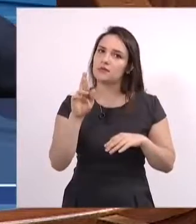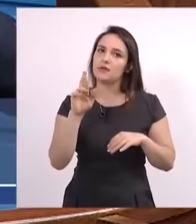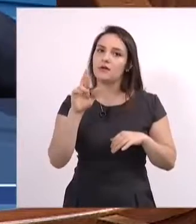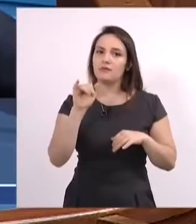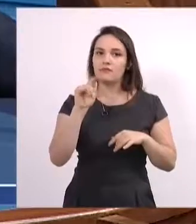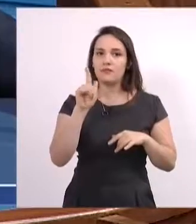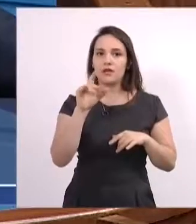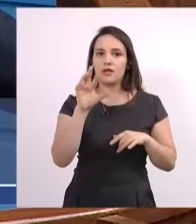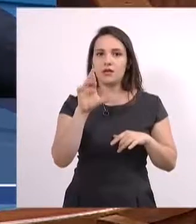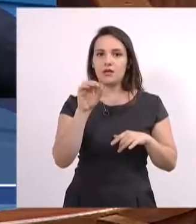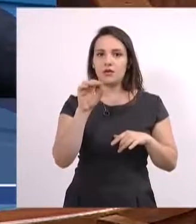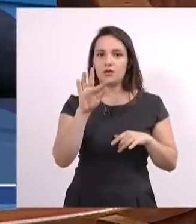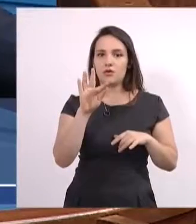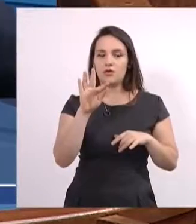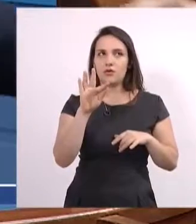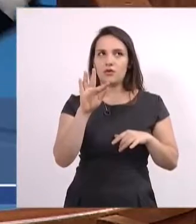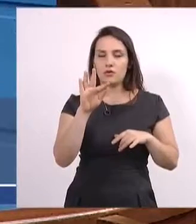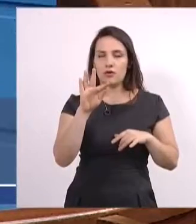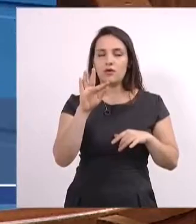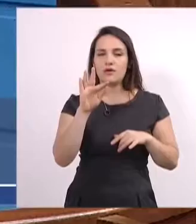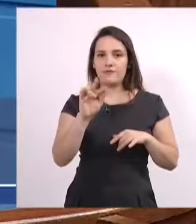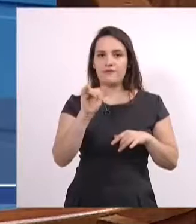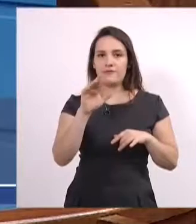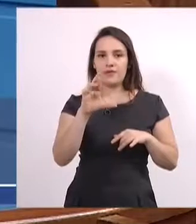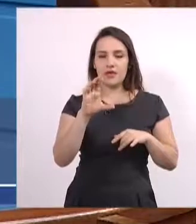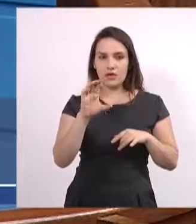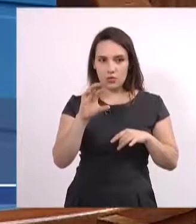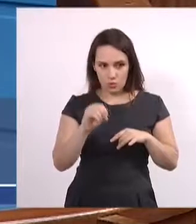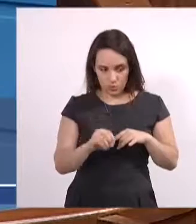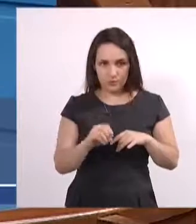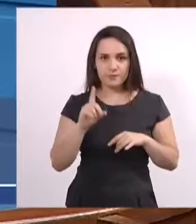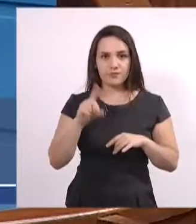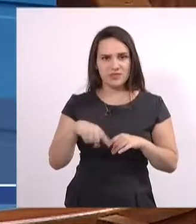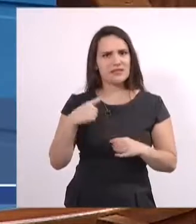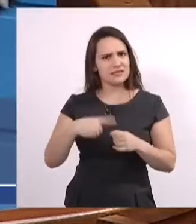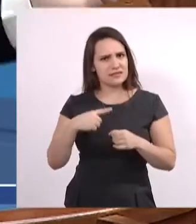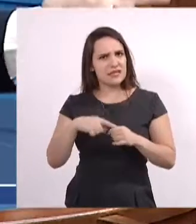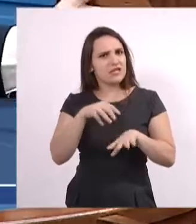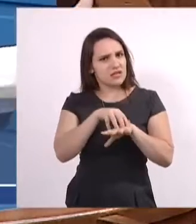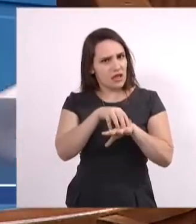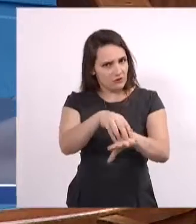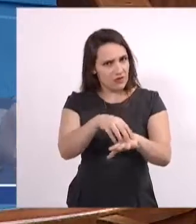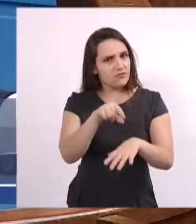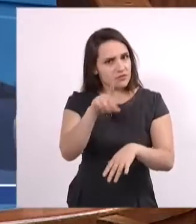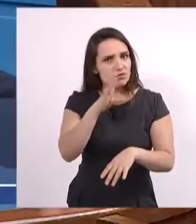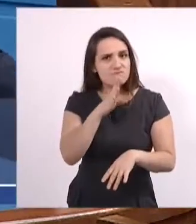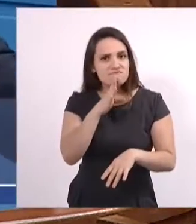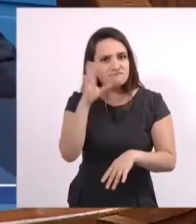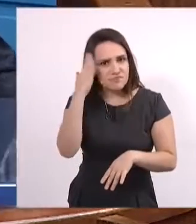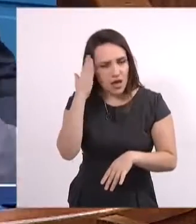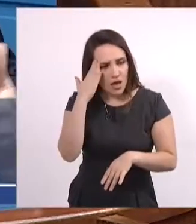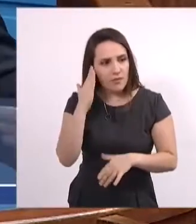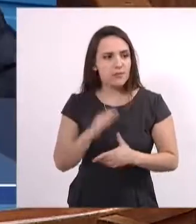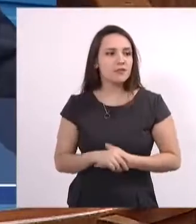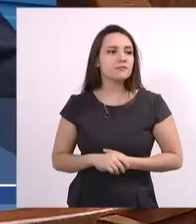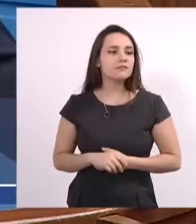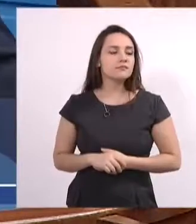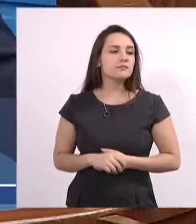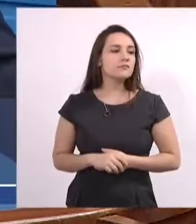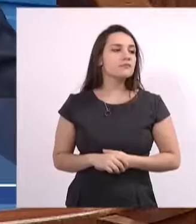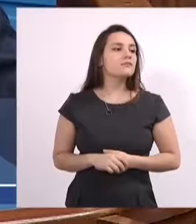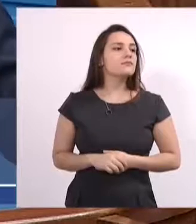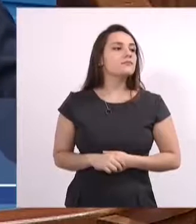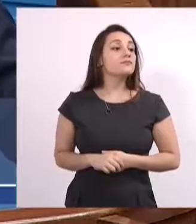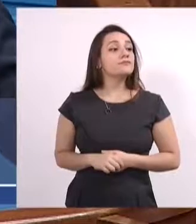de Naviraí, por exemplo, o Nevande Matos conhece muito bem a questão do incentivo